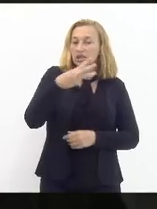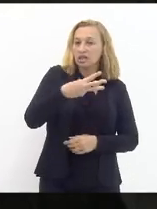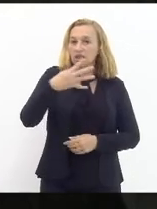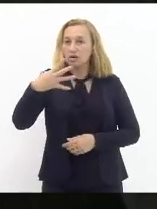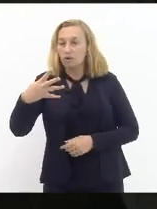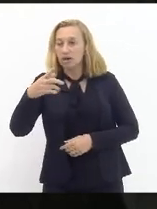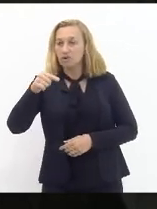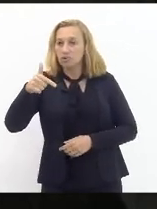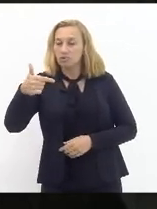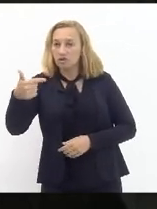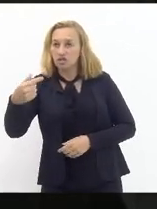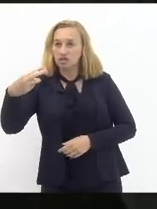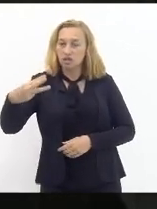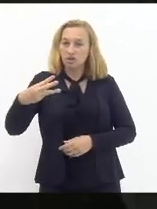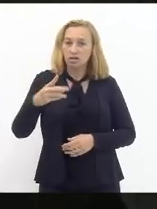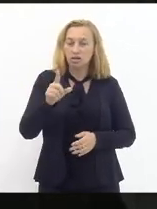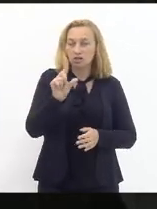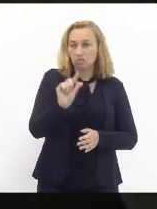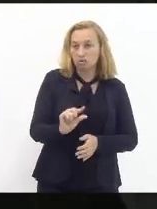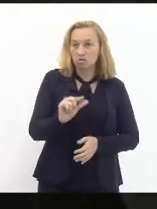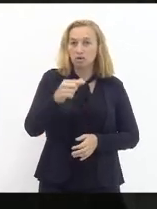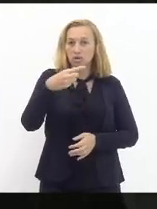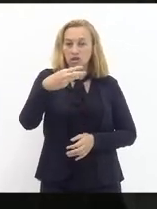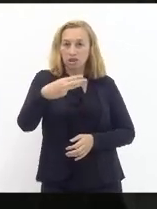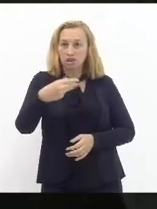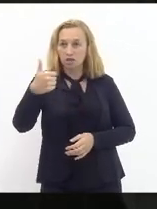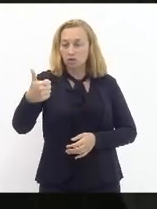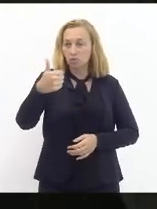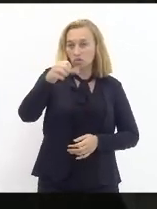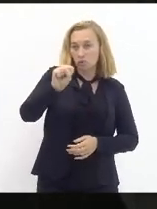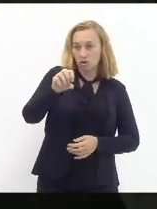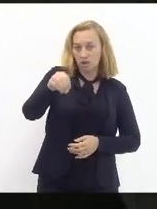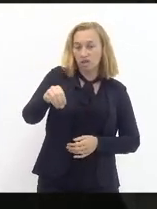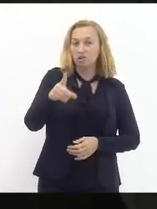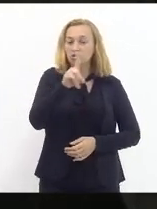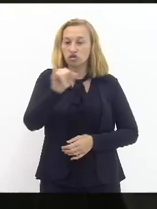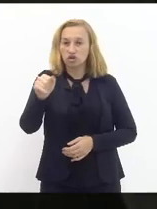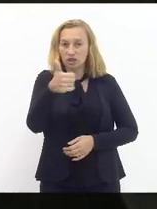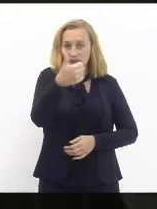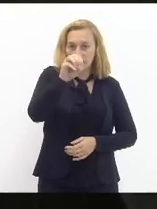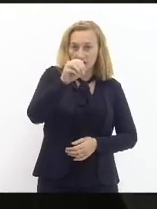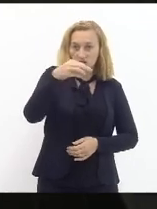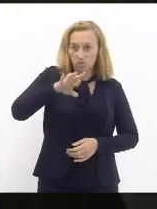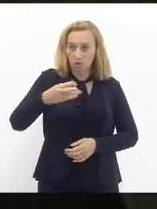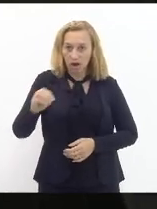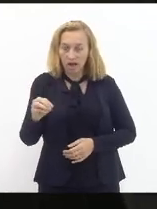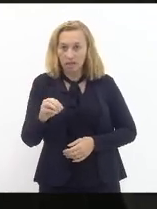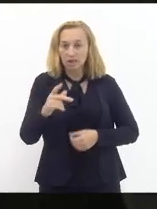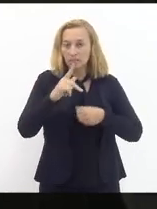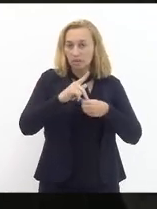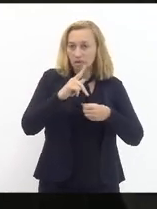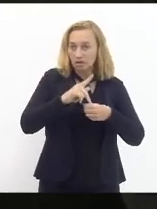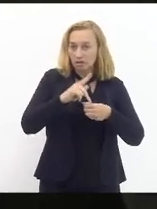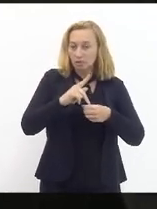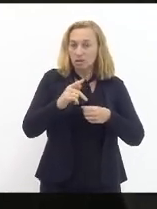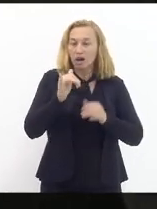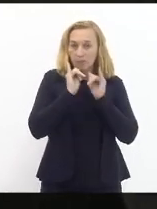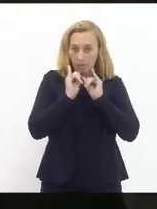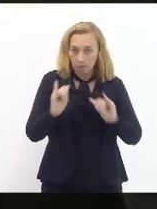para 31,80. No dia 10 de março, a Petrobras